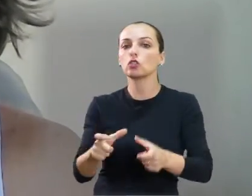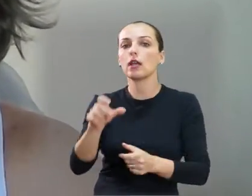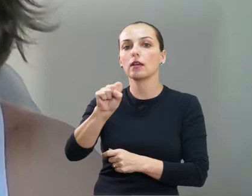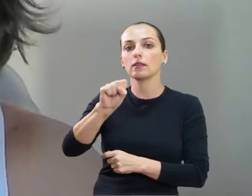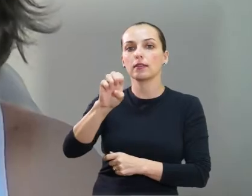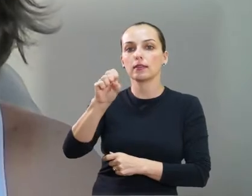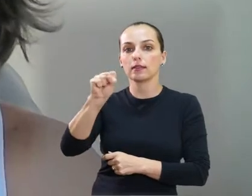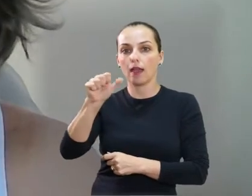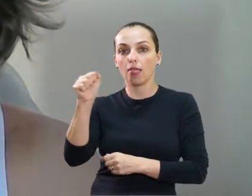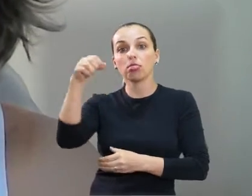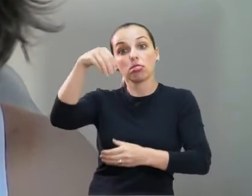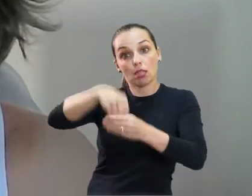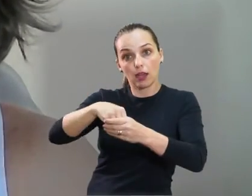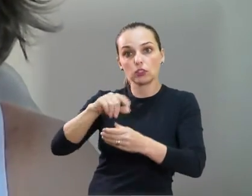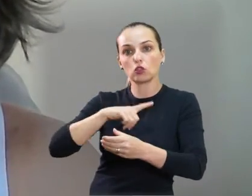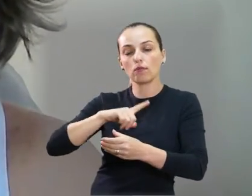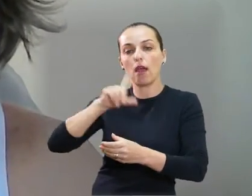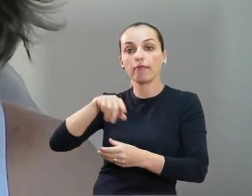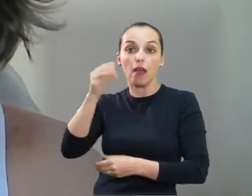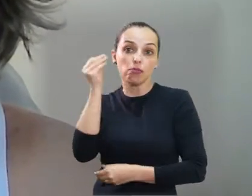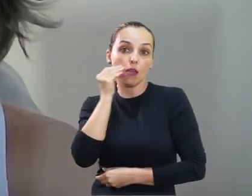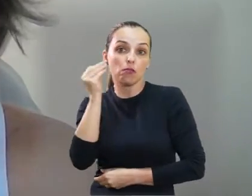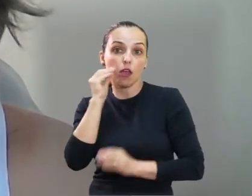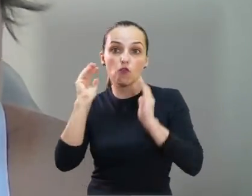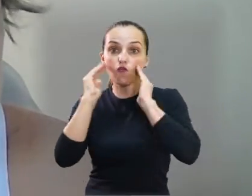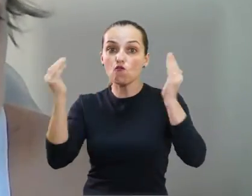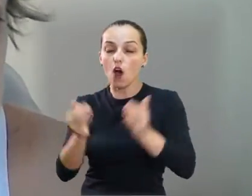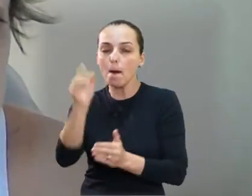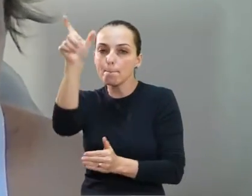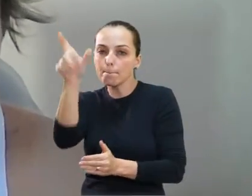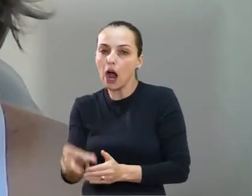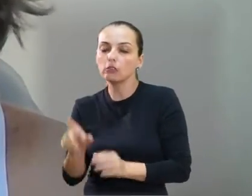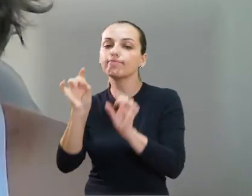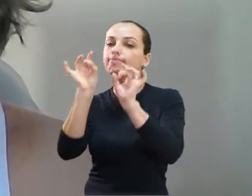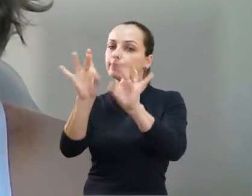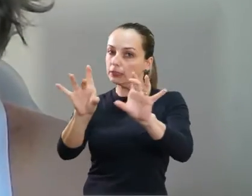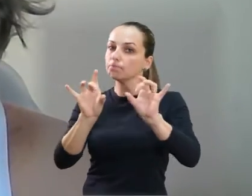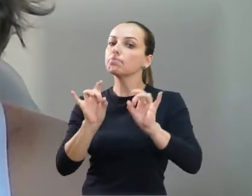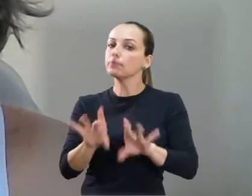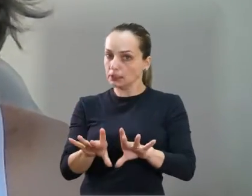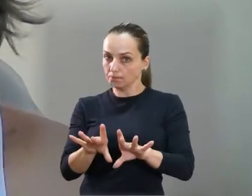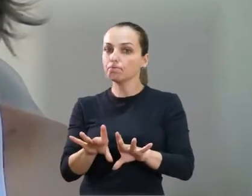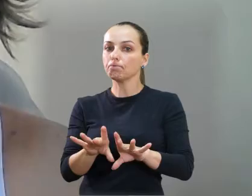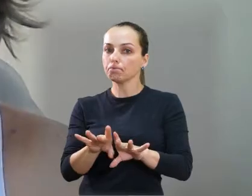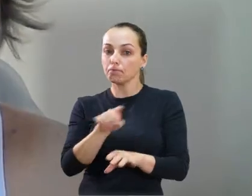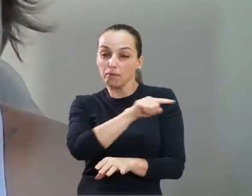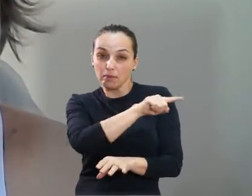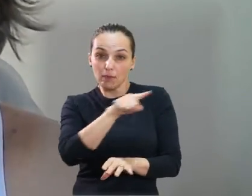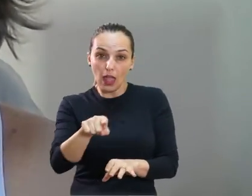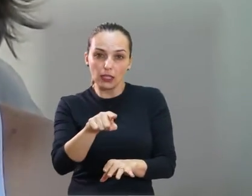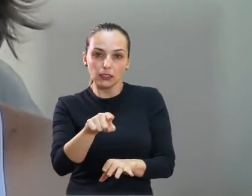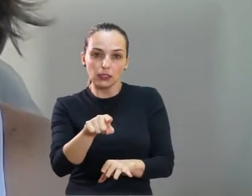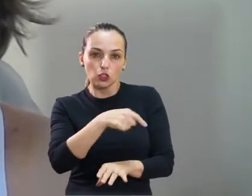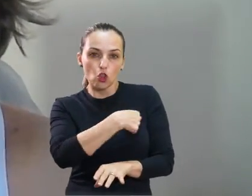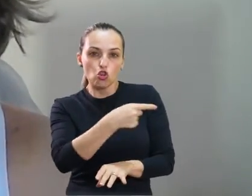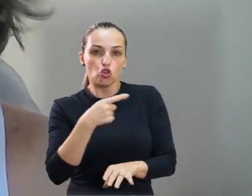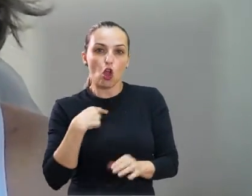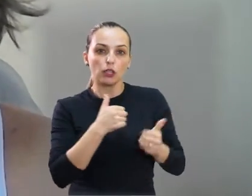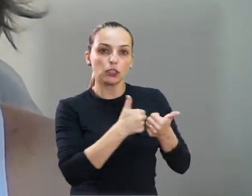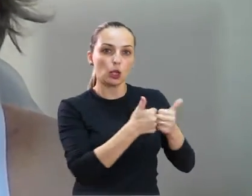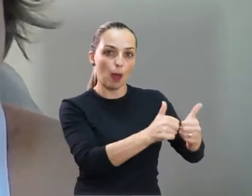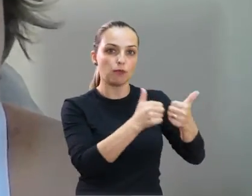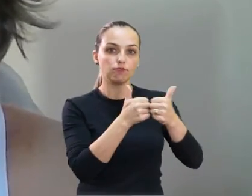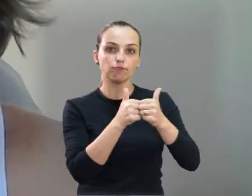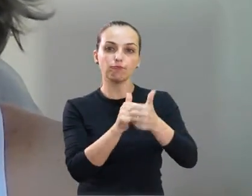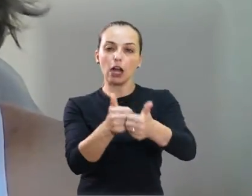também, além de testar, né, em populações específicas, nós acompanhamos toda a população